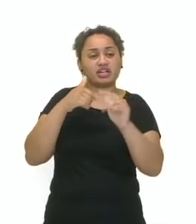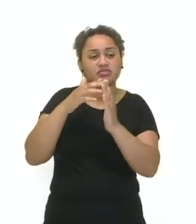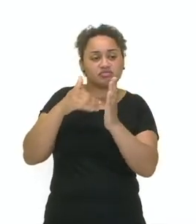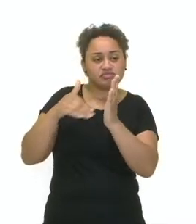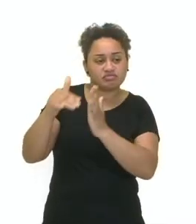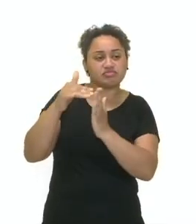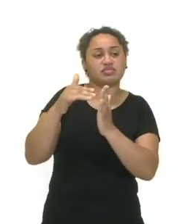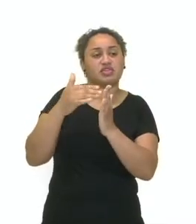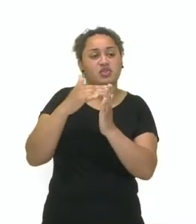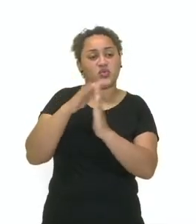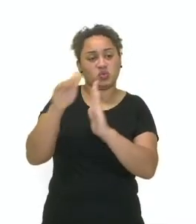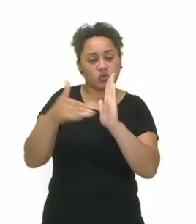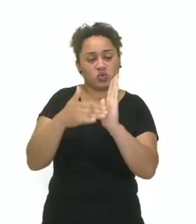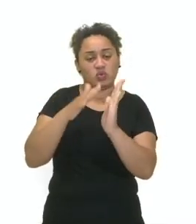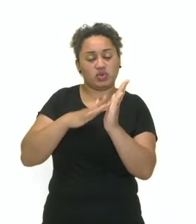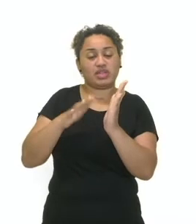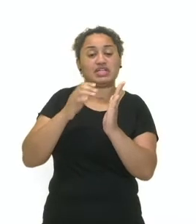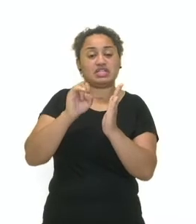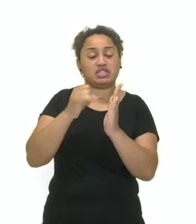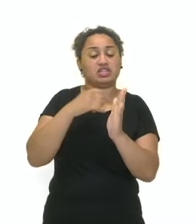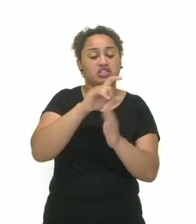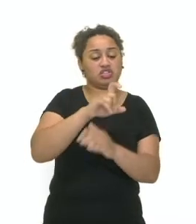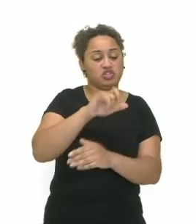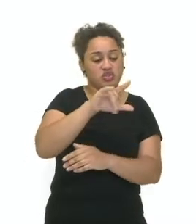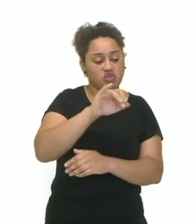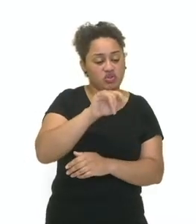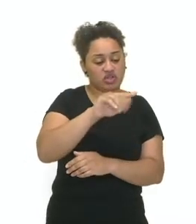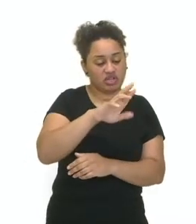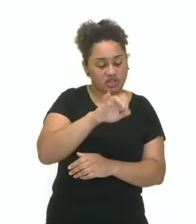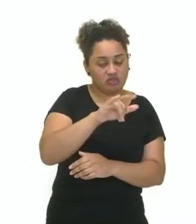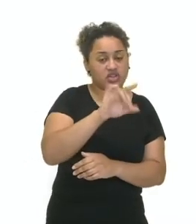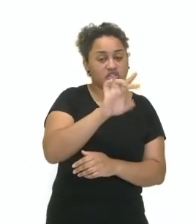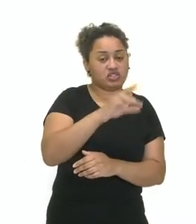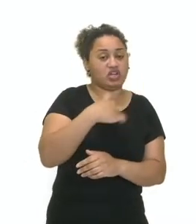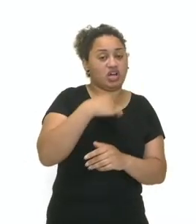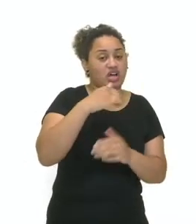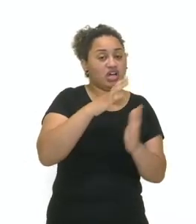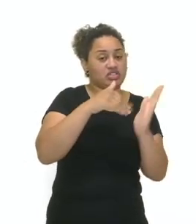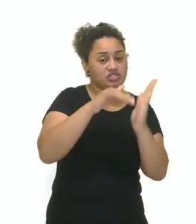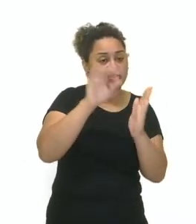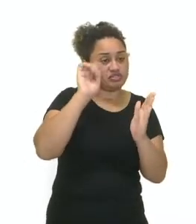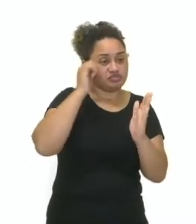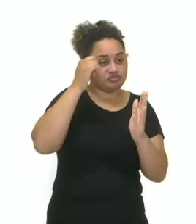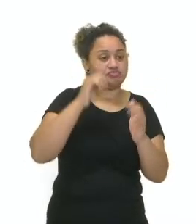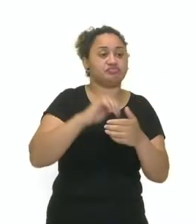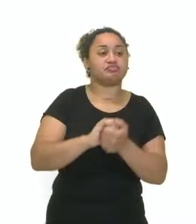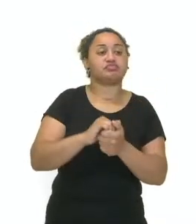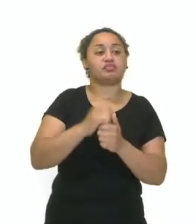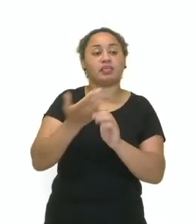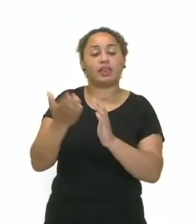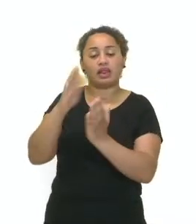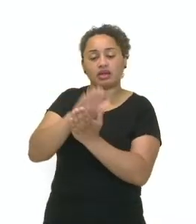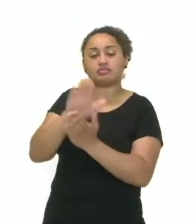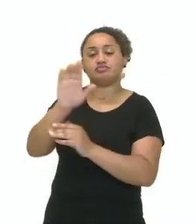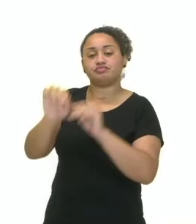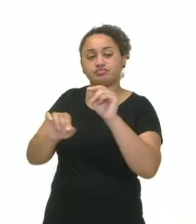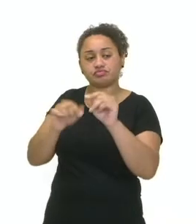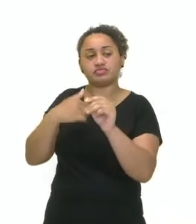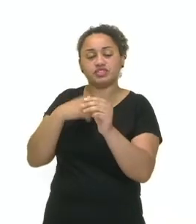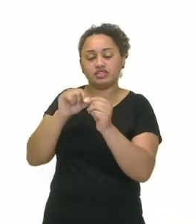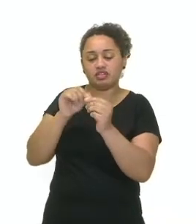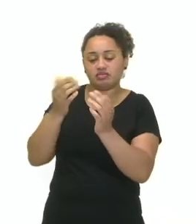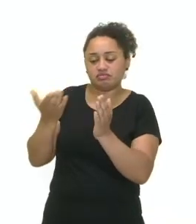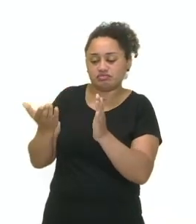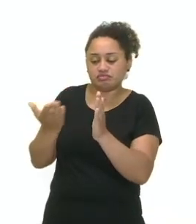for uma xilogravura, você vai só passar a tinta preta e carimbar, tá bom? Vire o isopor na folha de papel e faça a pressão